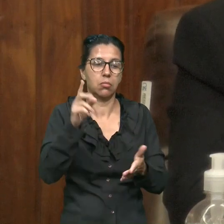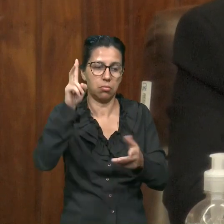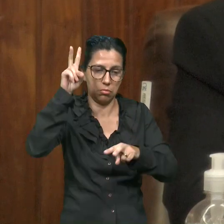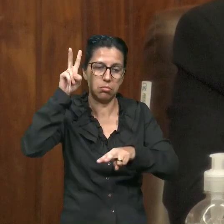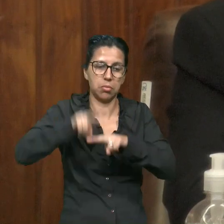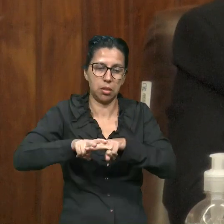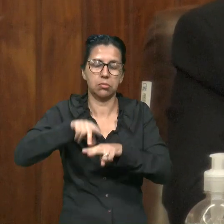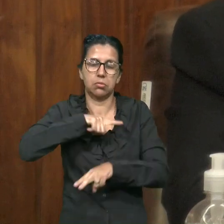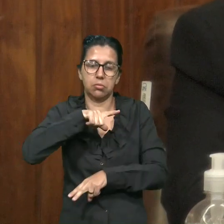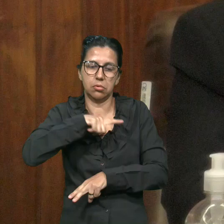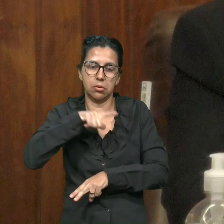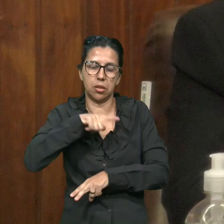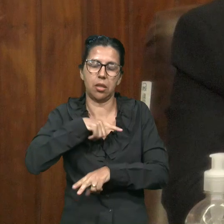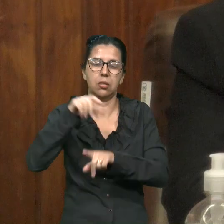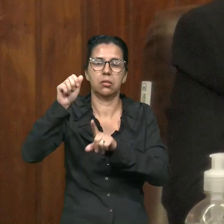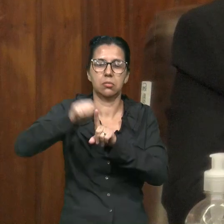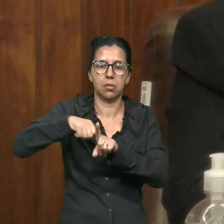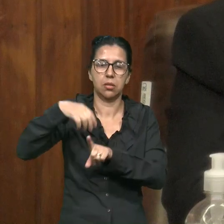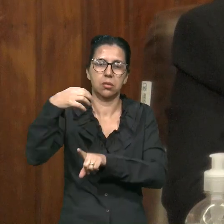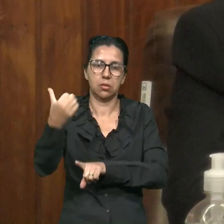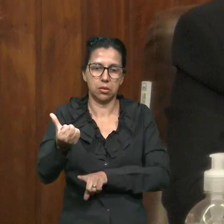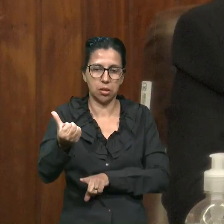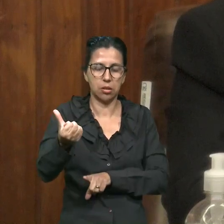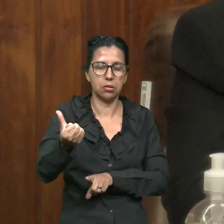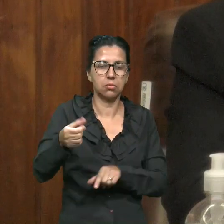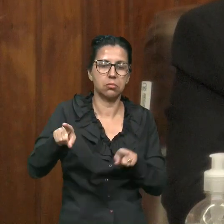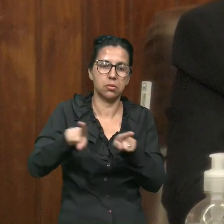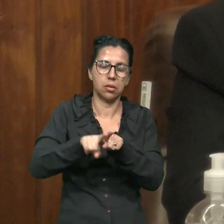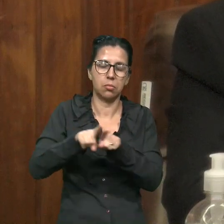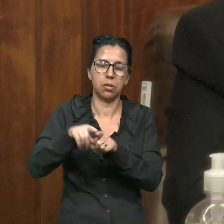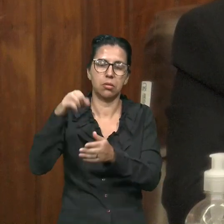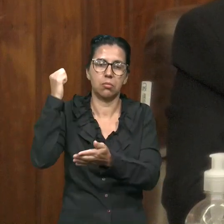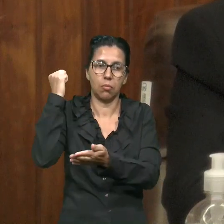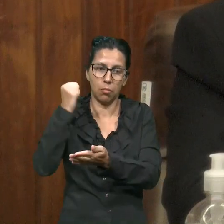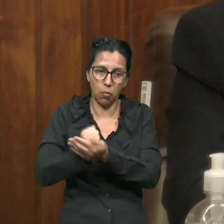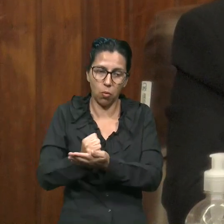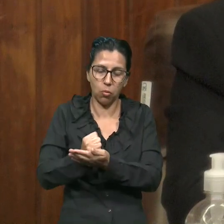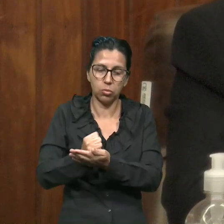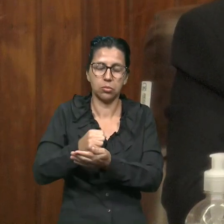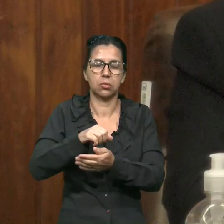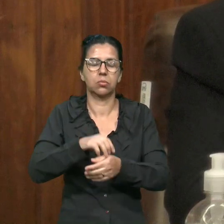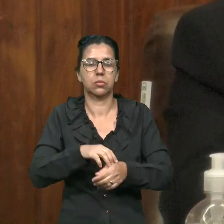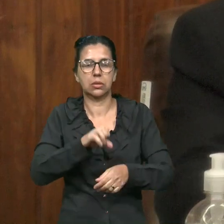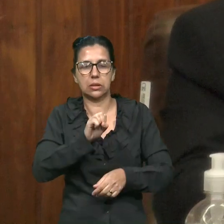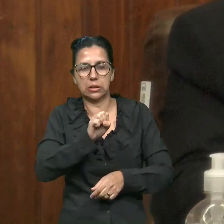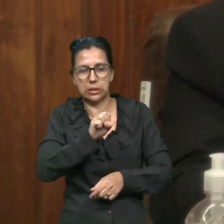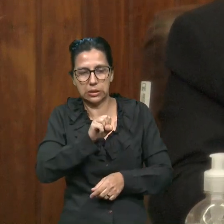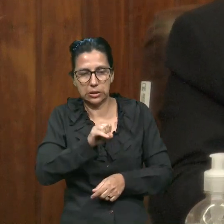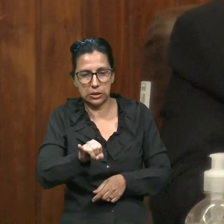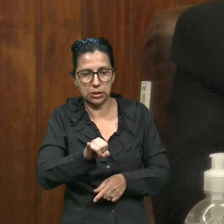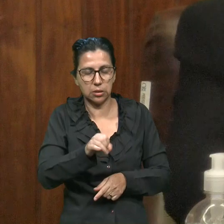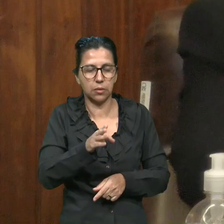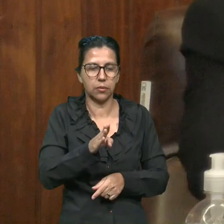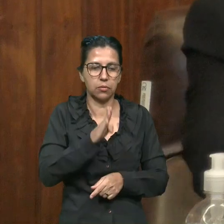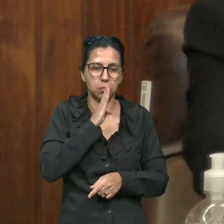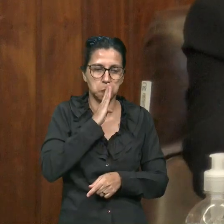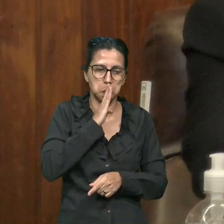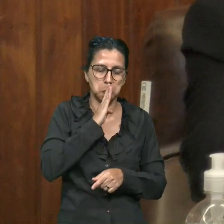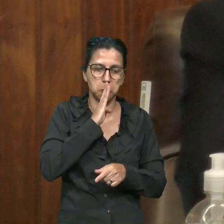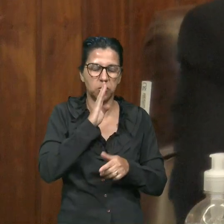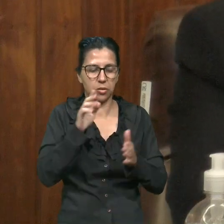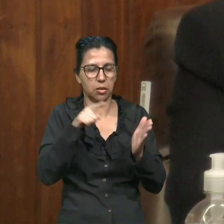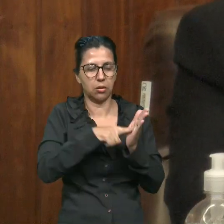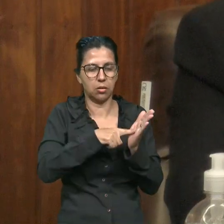detenção de 6 meses a 2 anos e multa. Artigo 94, devassar o sigilo de proposta apresentada